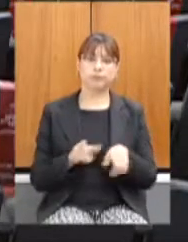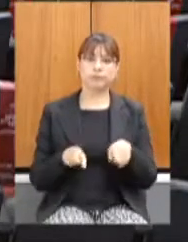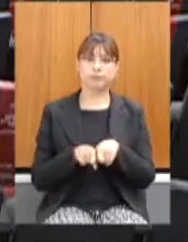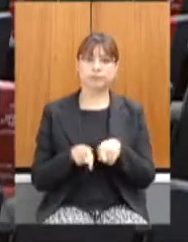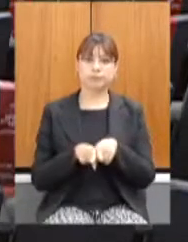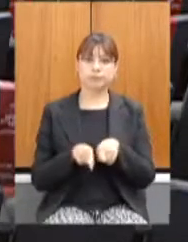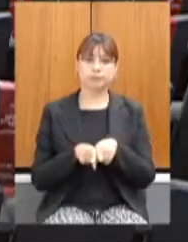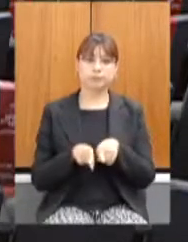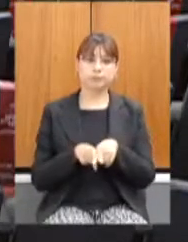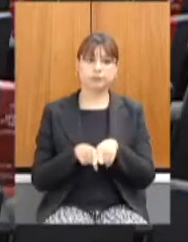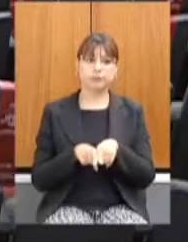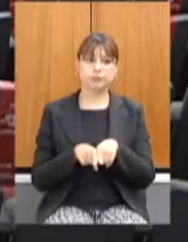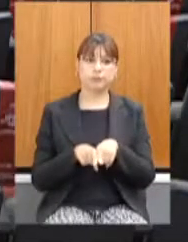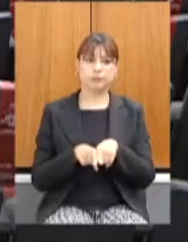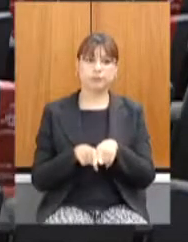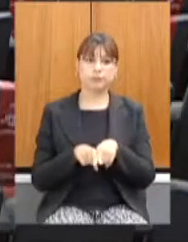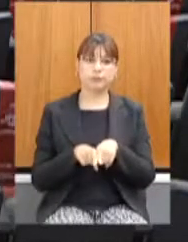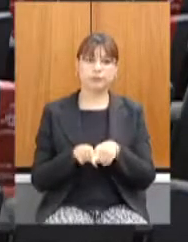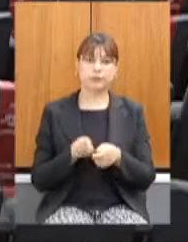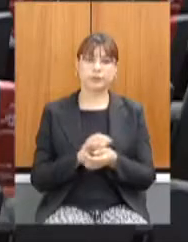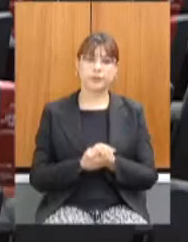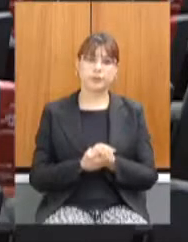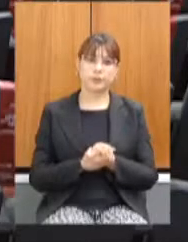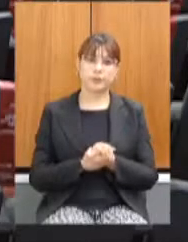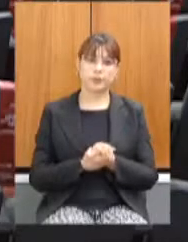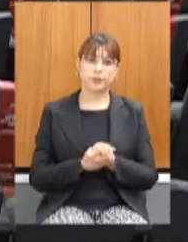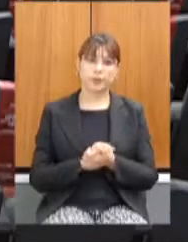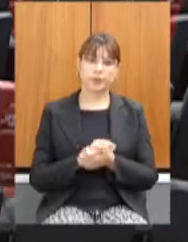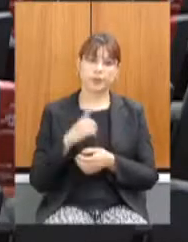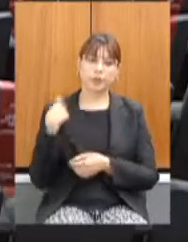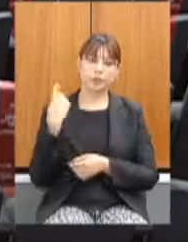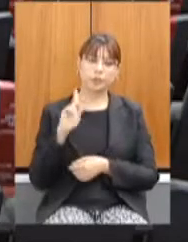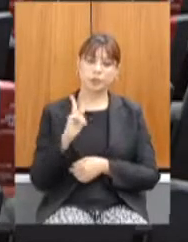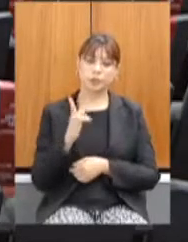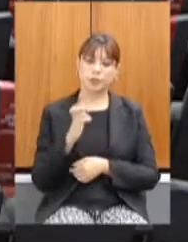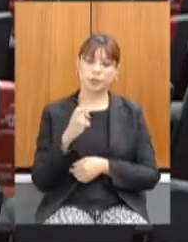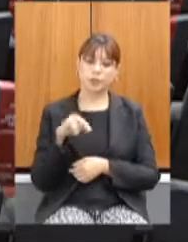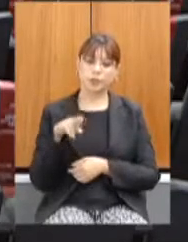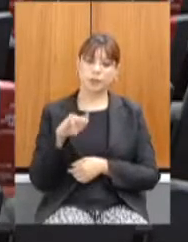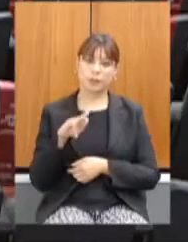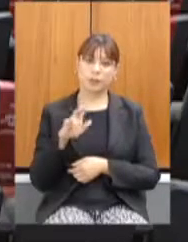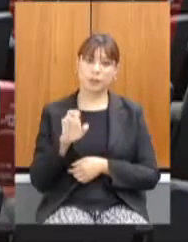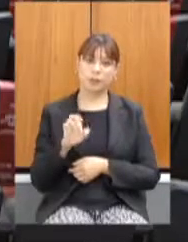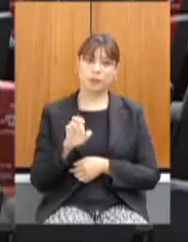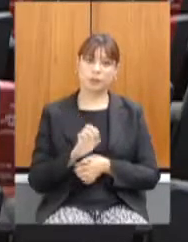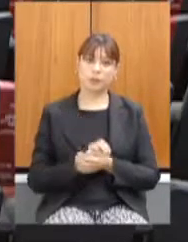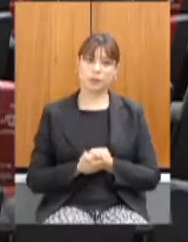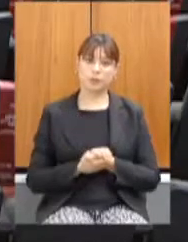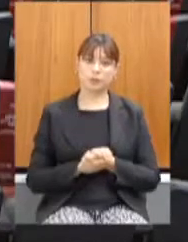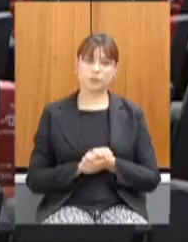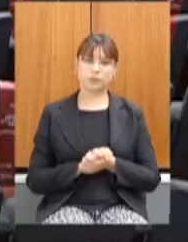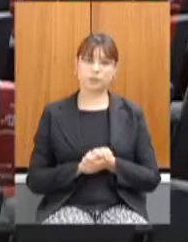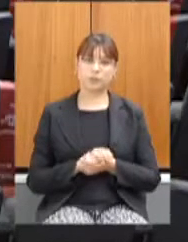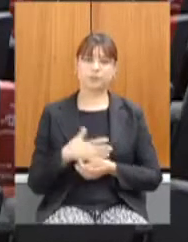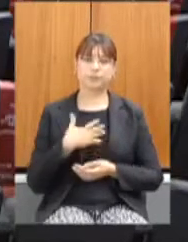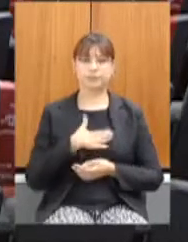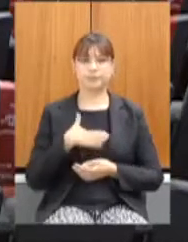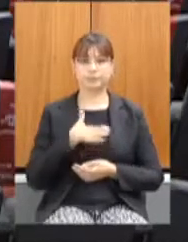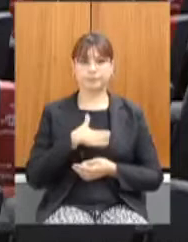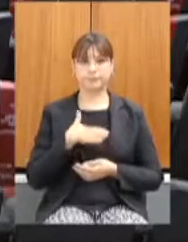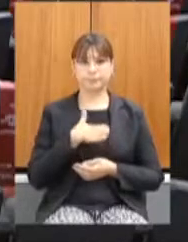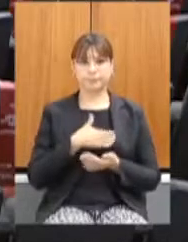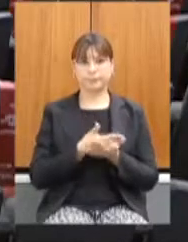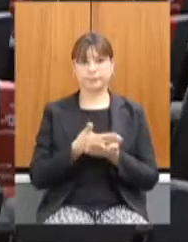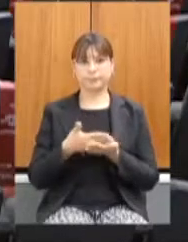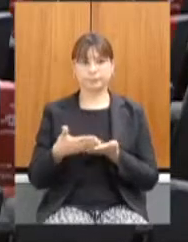do deputado Coronel Henrique também a sua presença remota e com muito prazer nós registramos